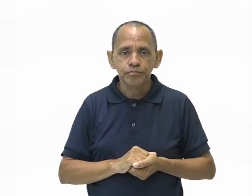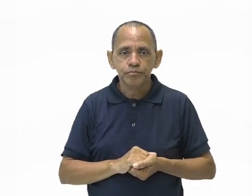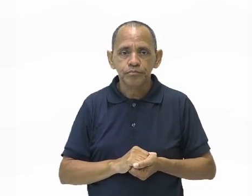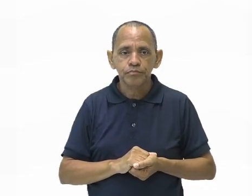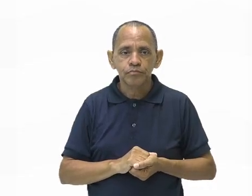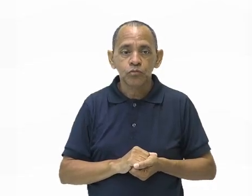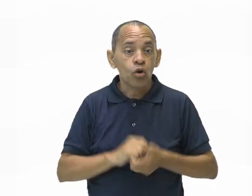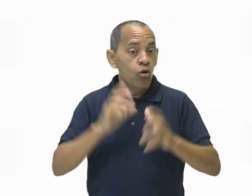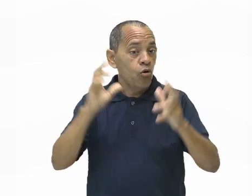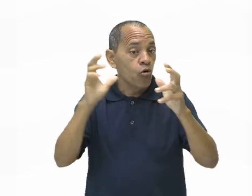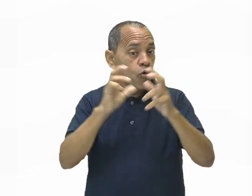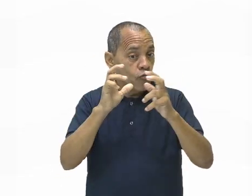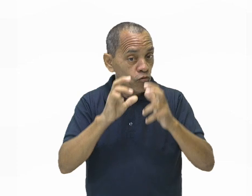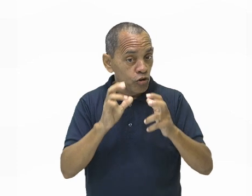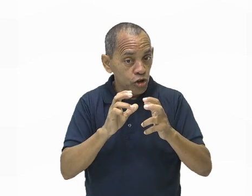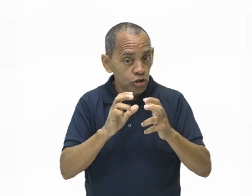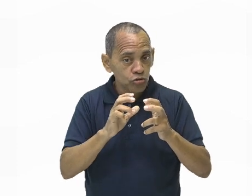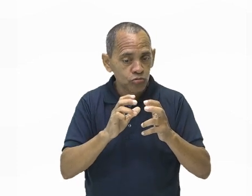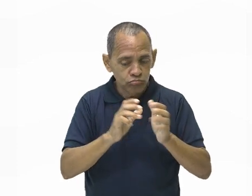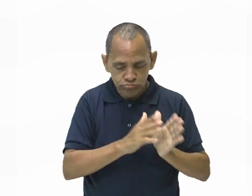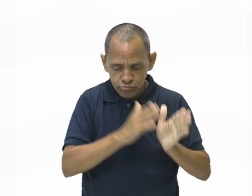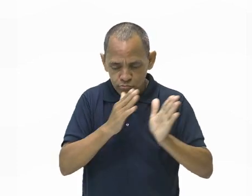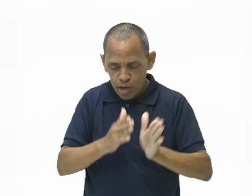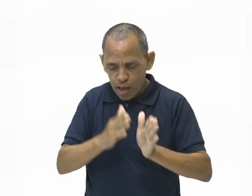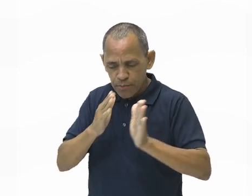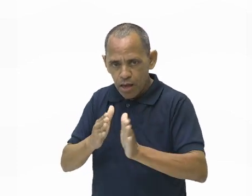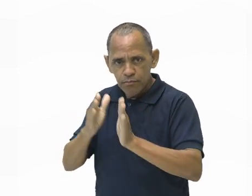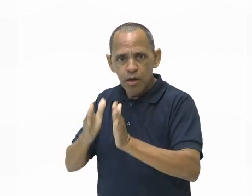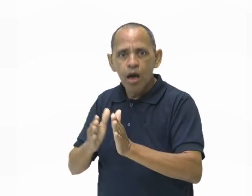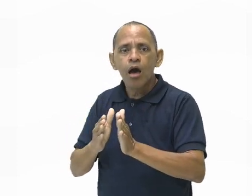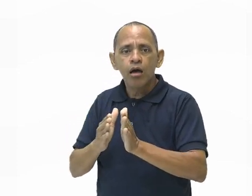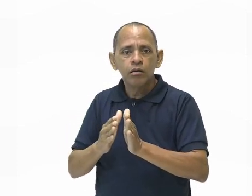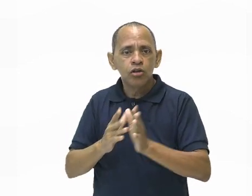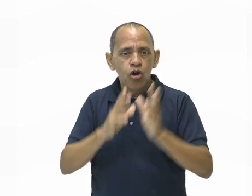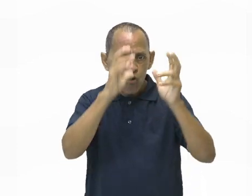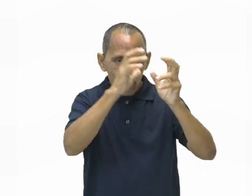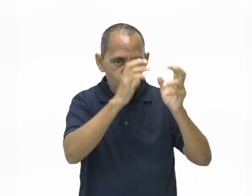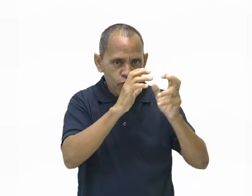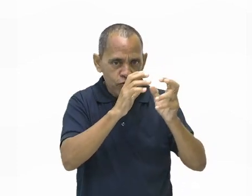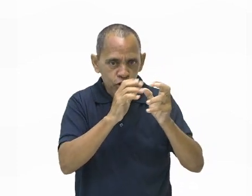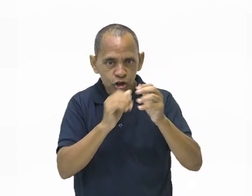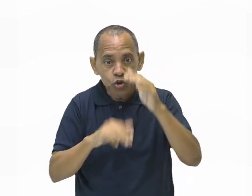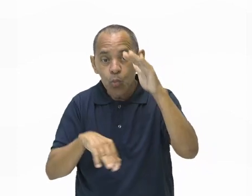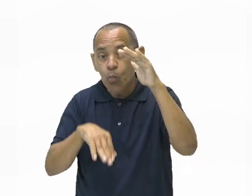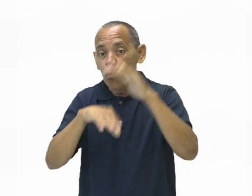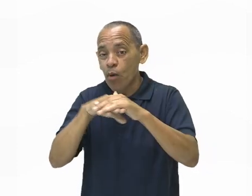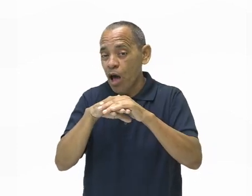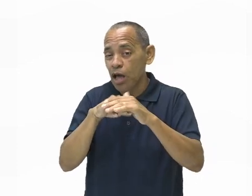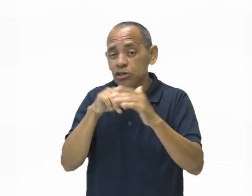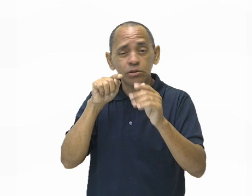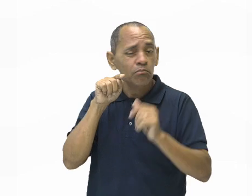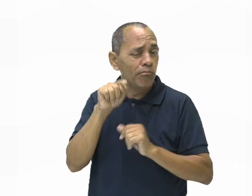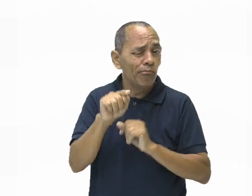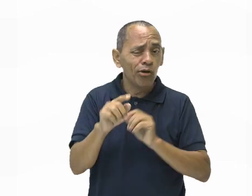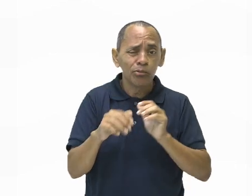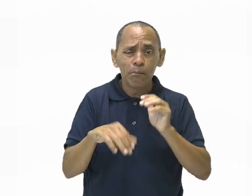O conflito, o clímax, que eu já dei aí um trechinho para vocês, e o desfecho. Clica no conflito, olha só.